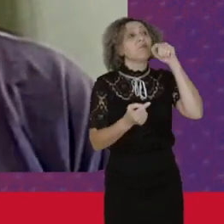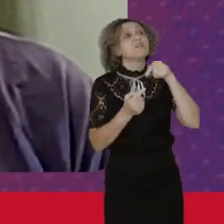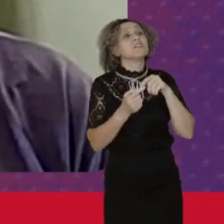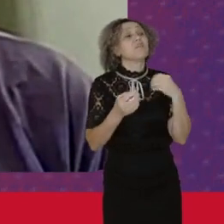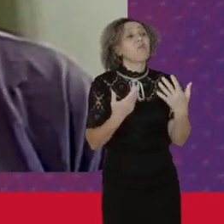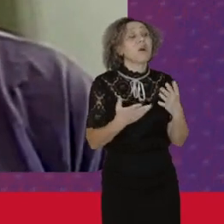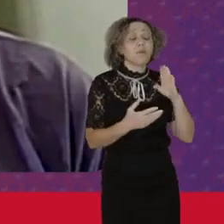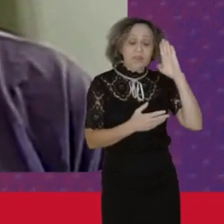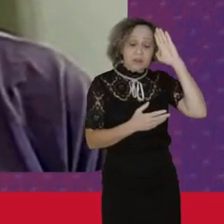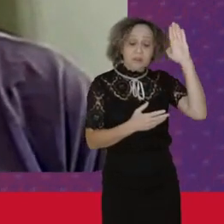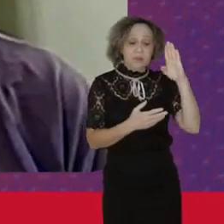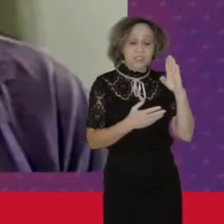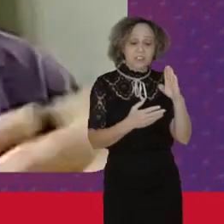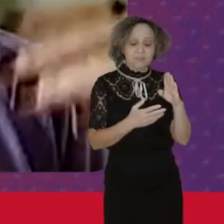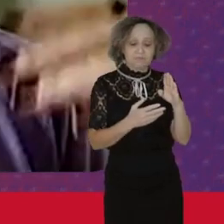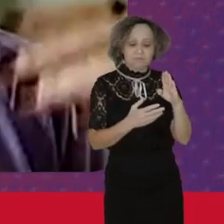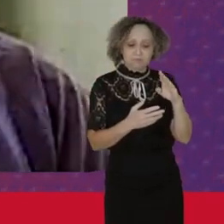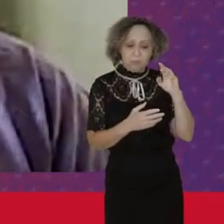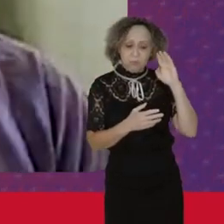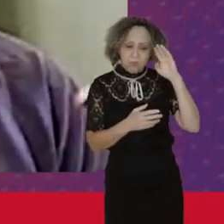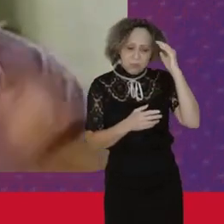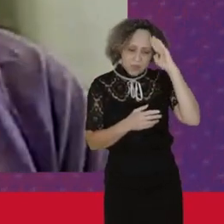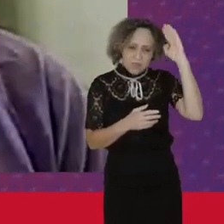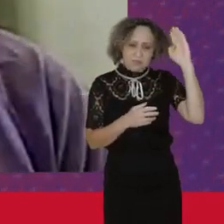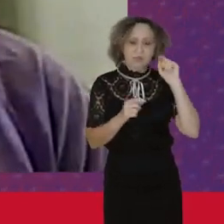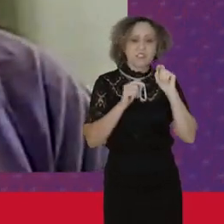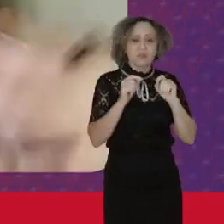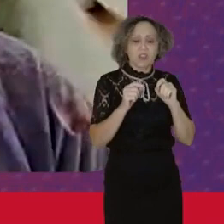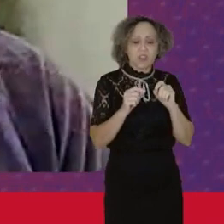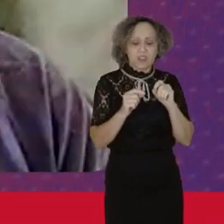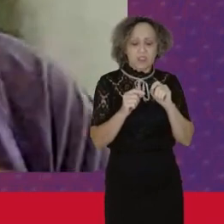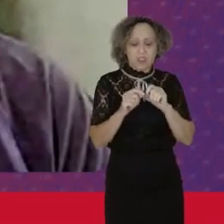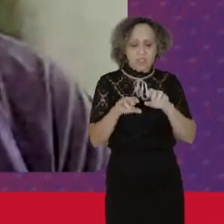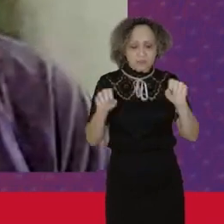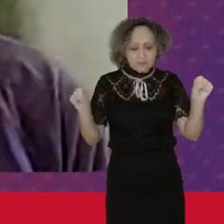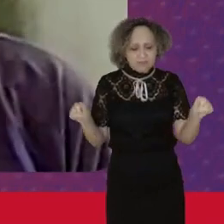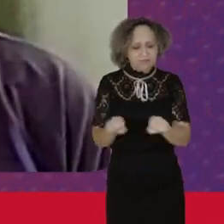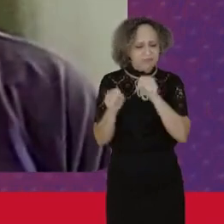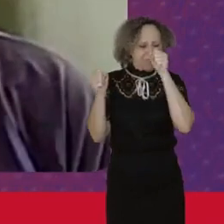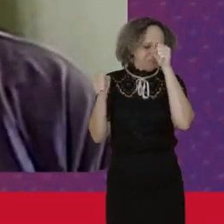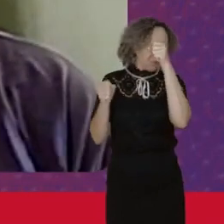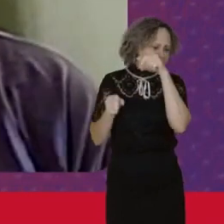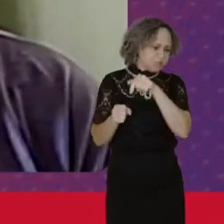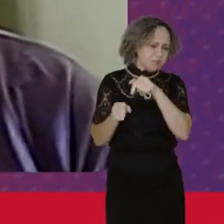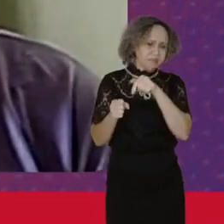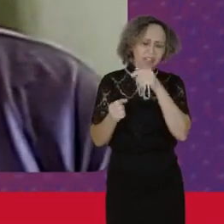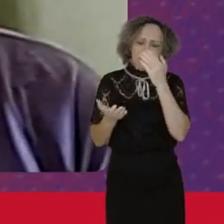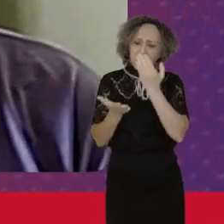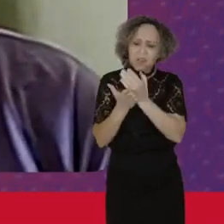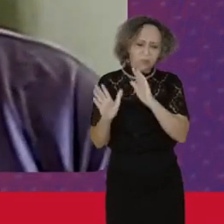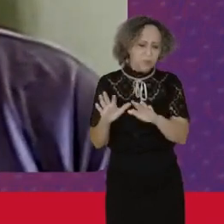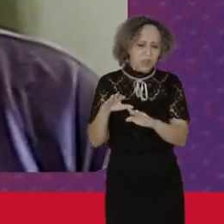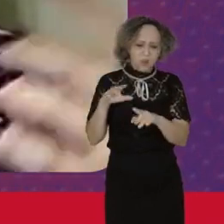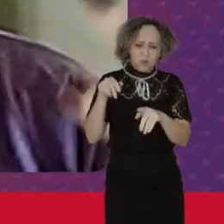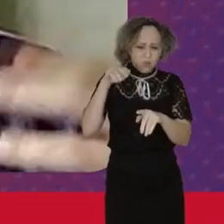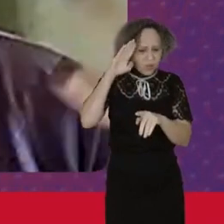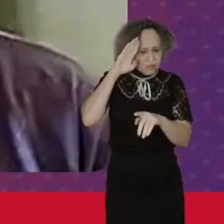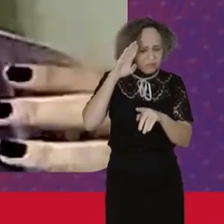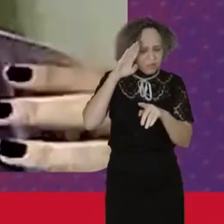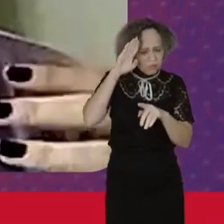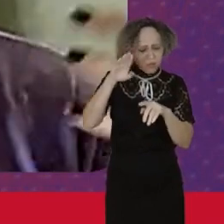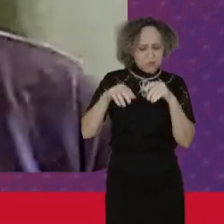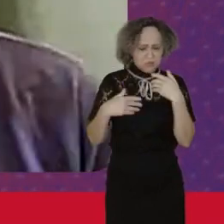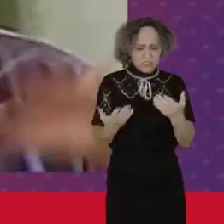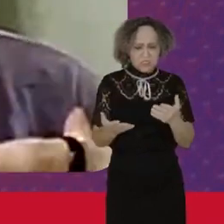fascista, neoliberal, que coloca, né, tanto do ponto de vista ideológico na sociedade, né, da construção,